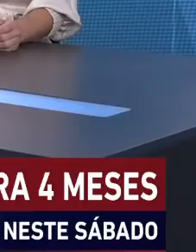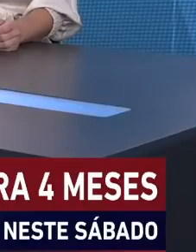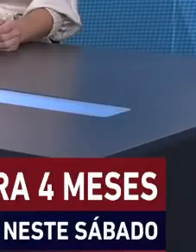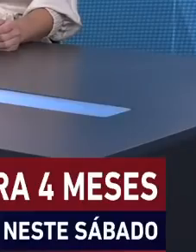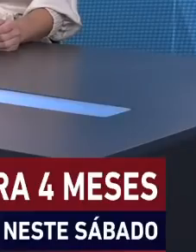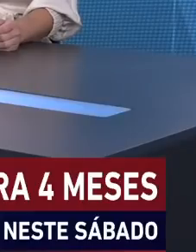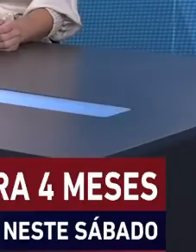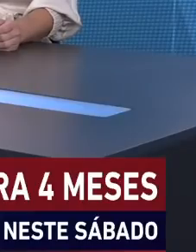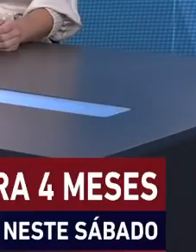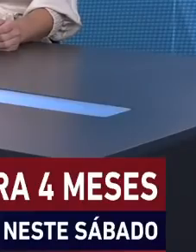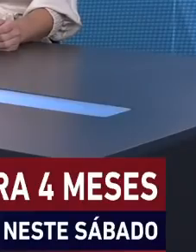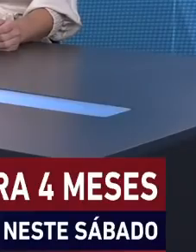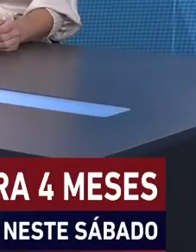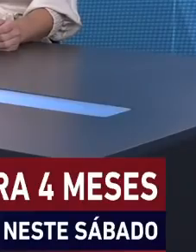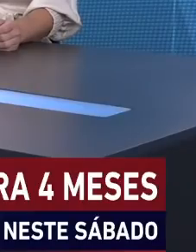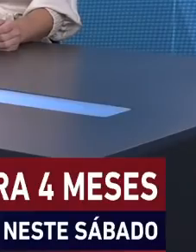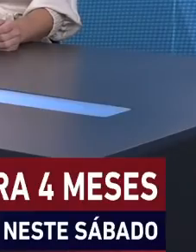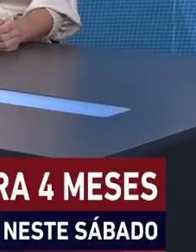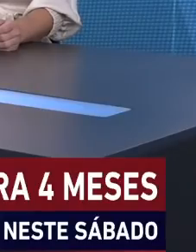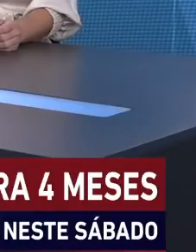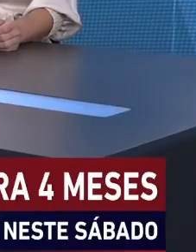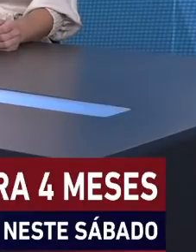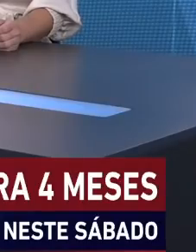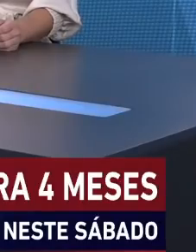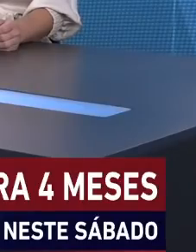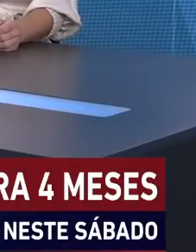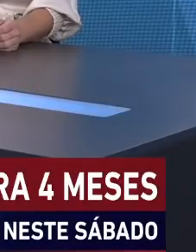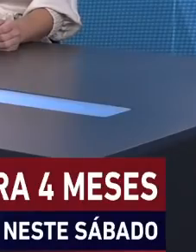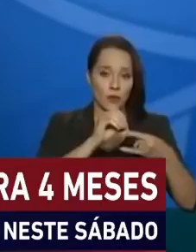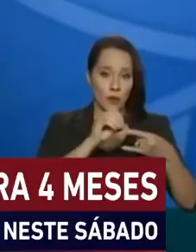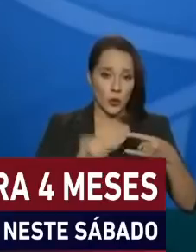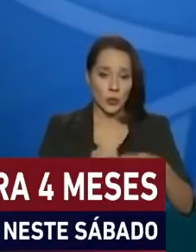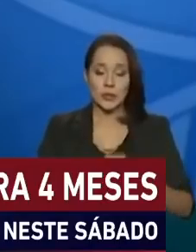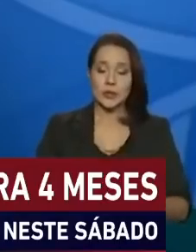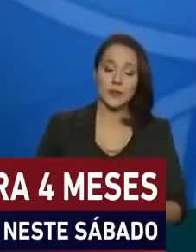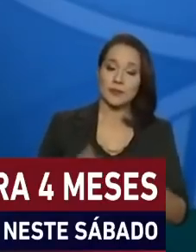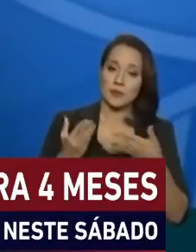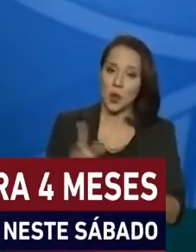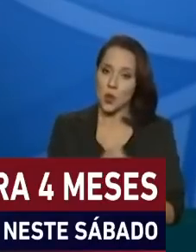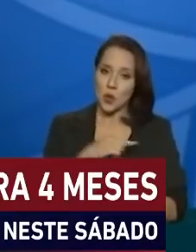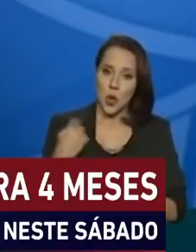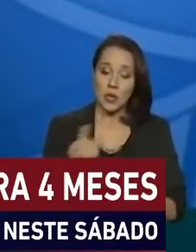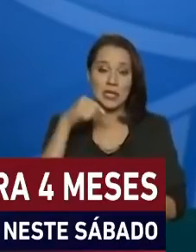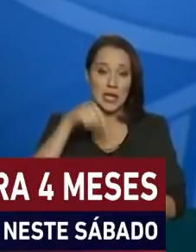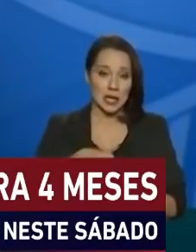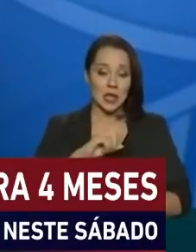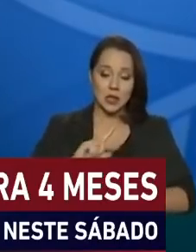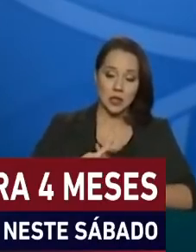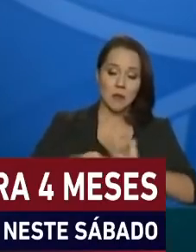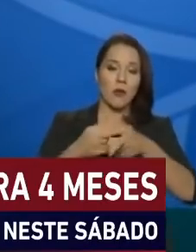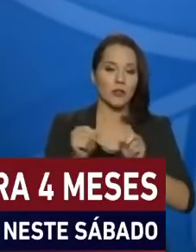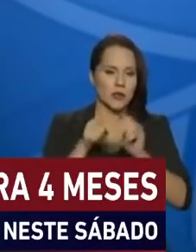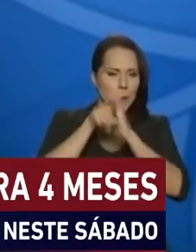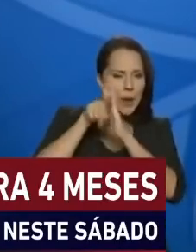tempo reduzido para 4 meses. Quem conta pra gente é a Paola Cuenca. O anúncio da redução do tempo de intervalo entre a segunda